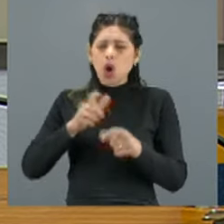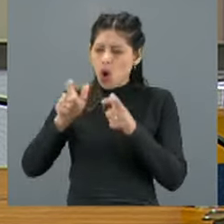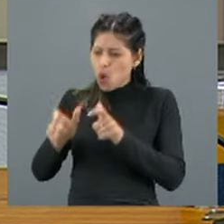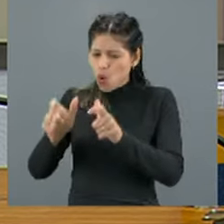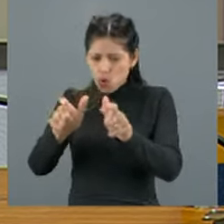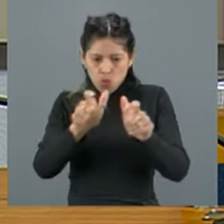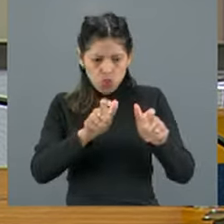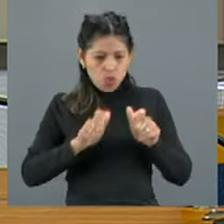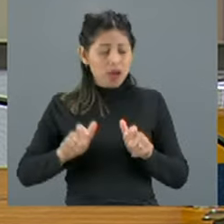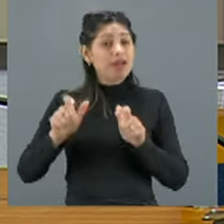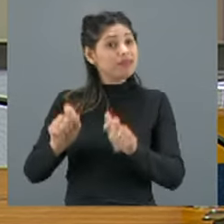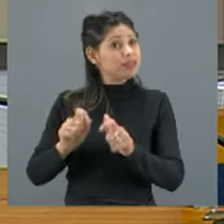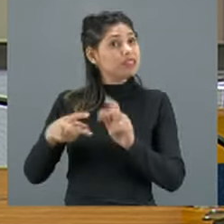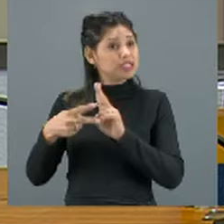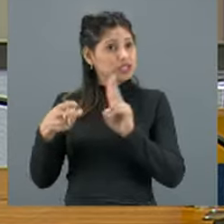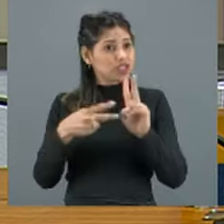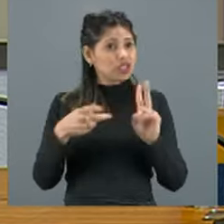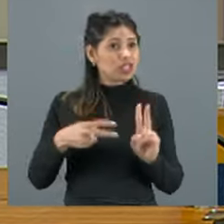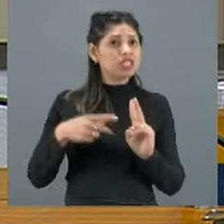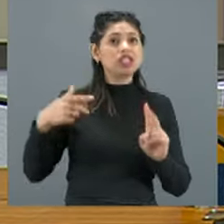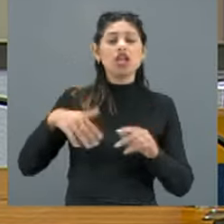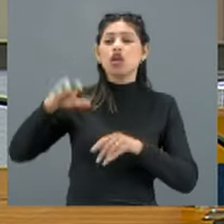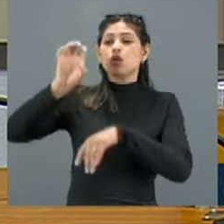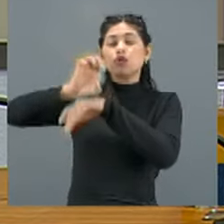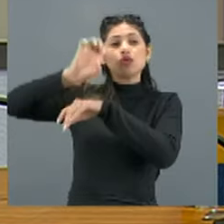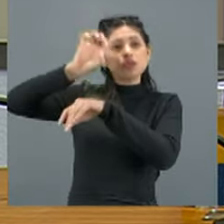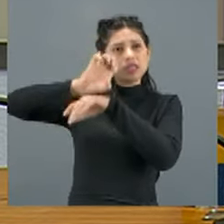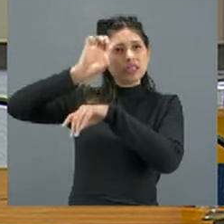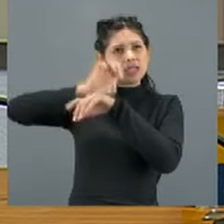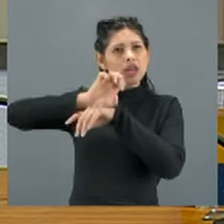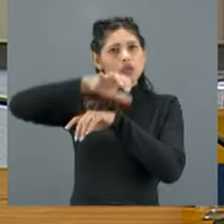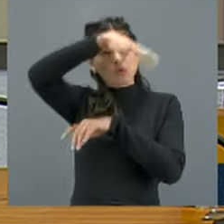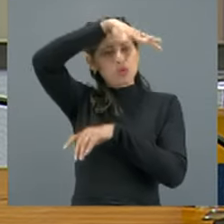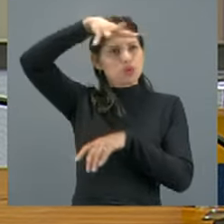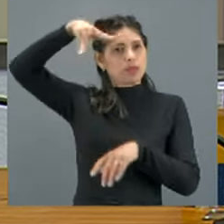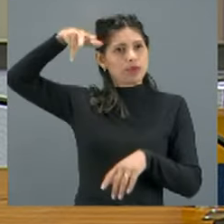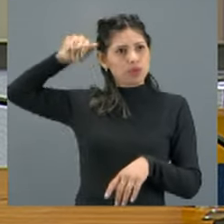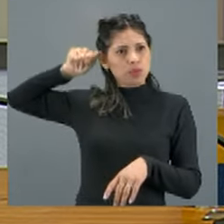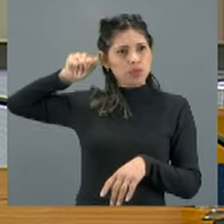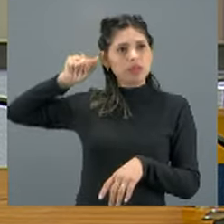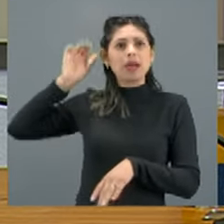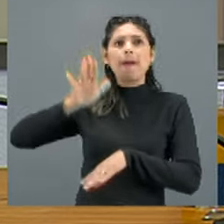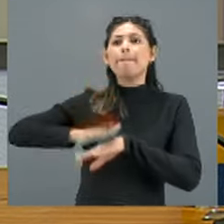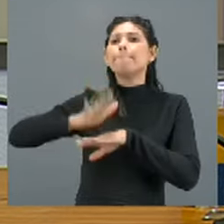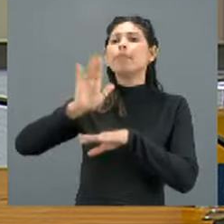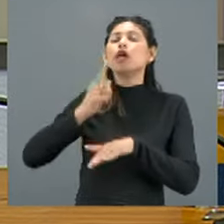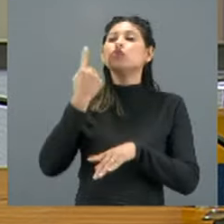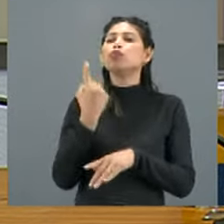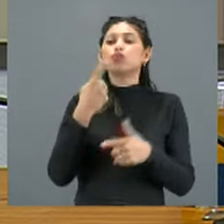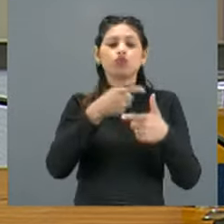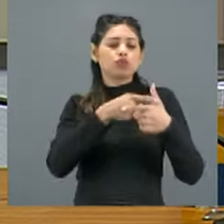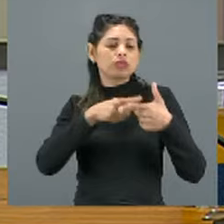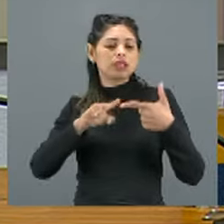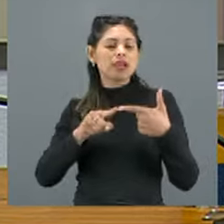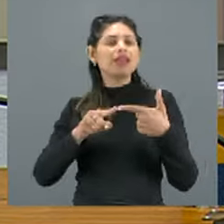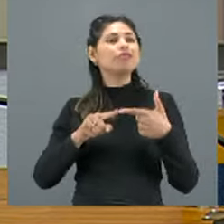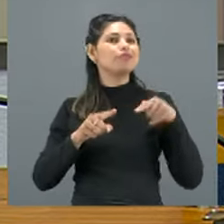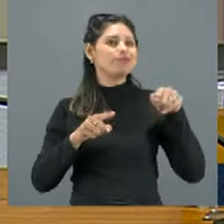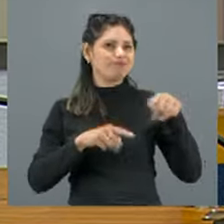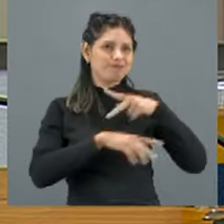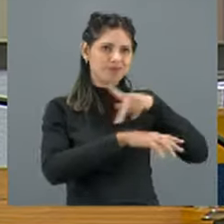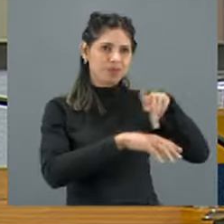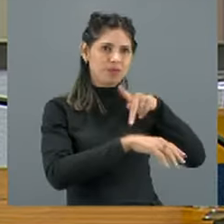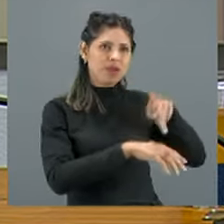do Mato Grosso dá mais de um terço da Noruega. Mais de um terço da Noruega. Quer dizer, mais uma razão para